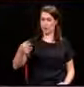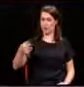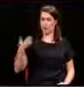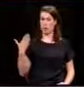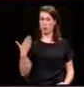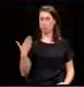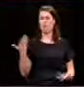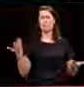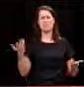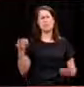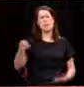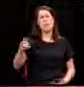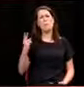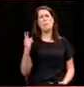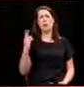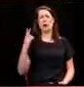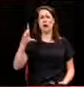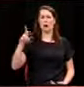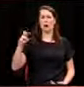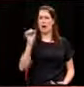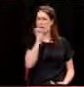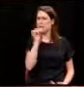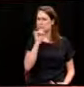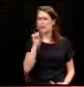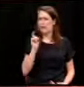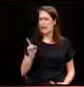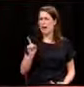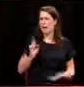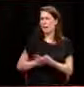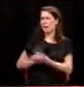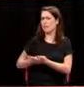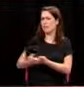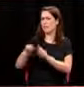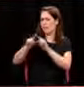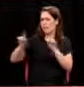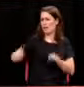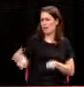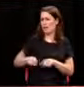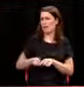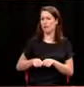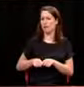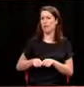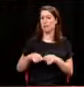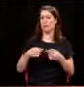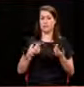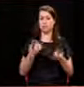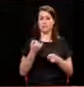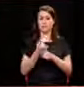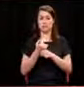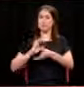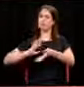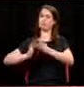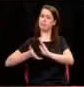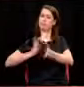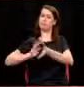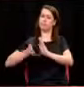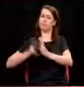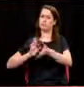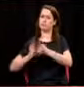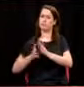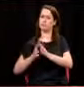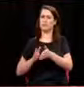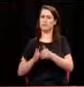erro, que costuma a fazer tanto esses tipo de trabalho, tanto por gestos